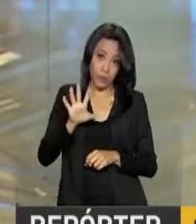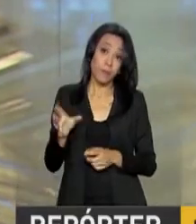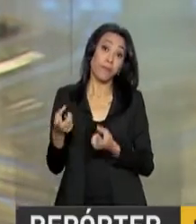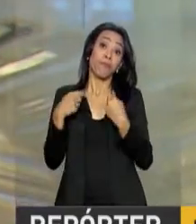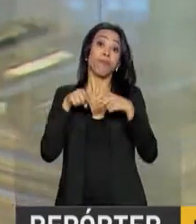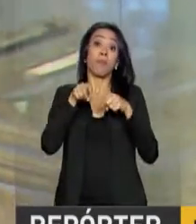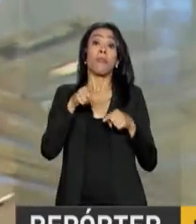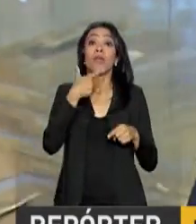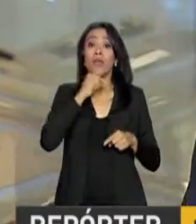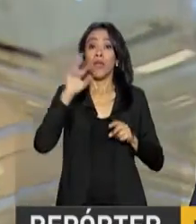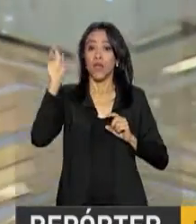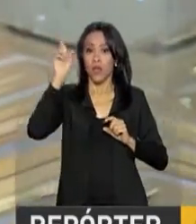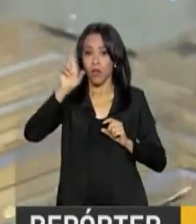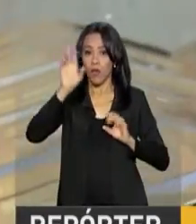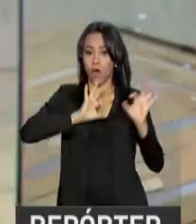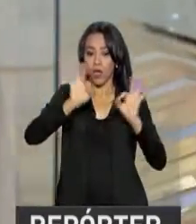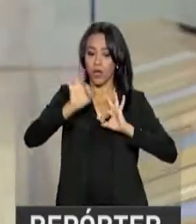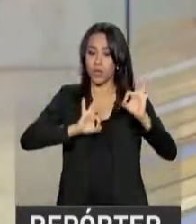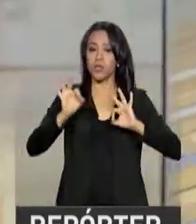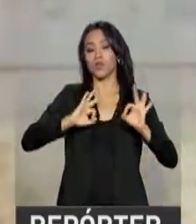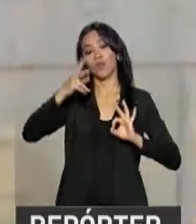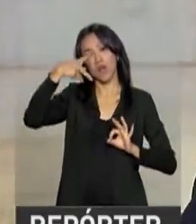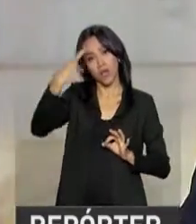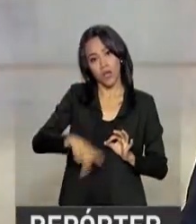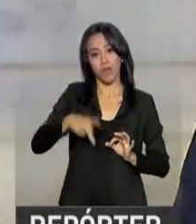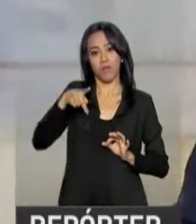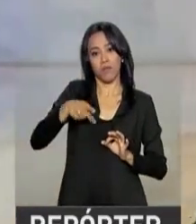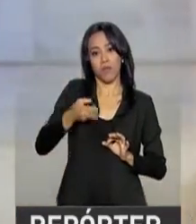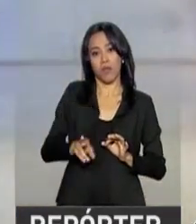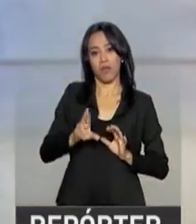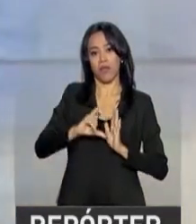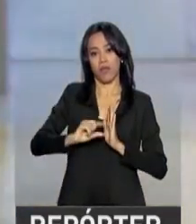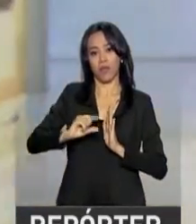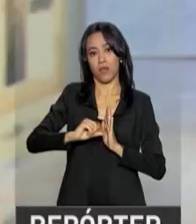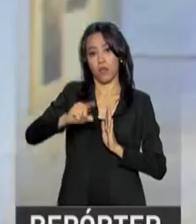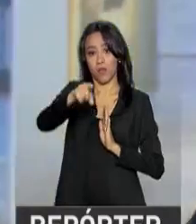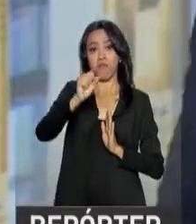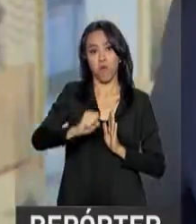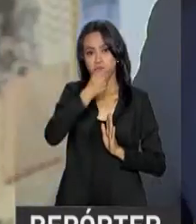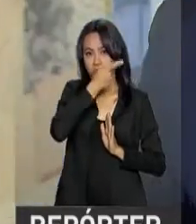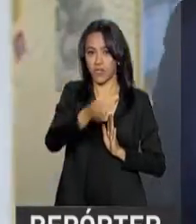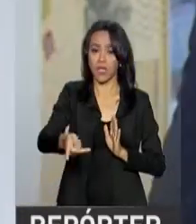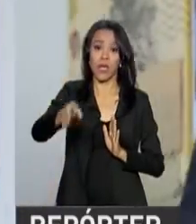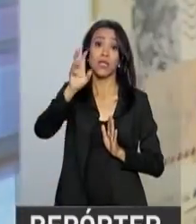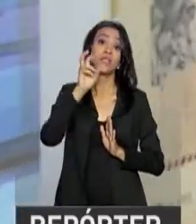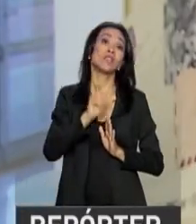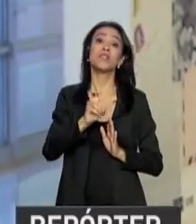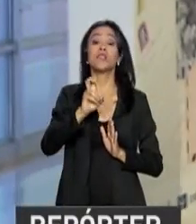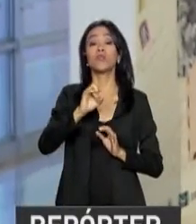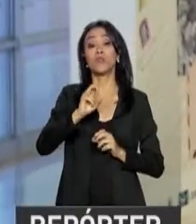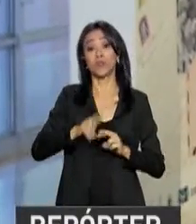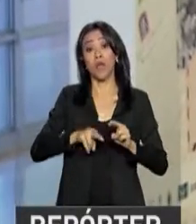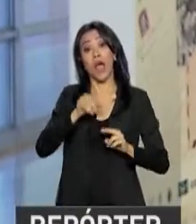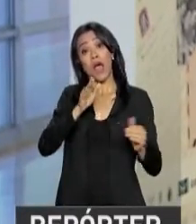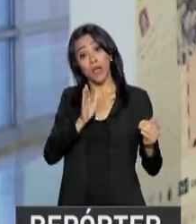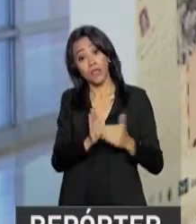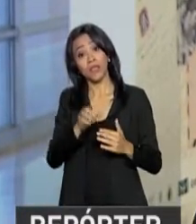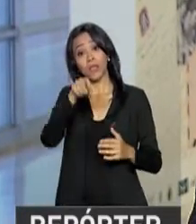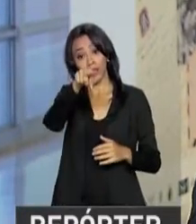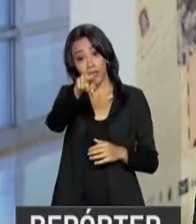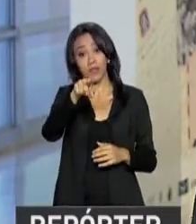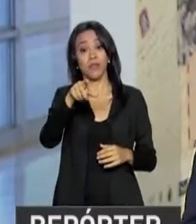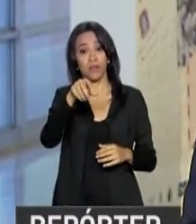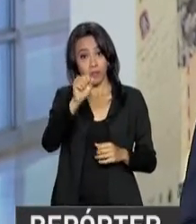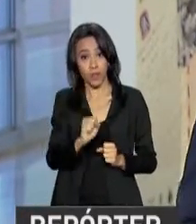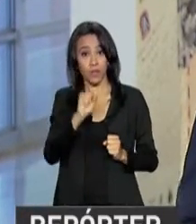da República e pode ser visitada até o dia 5 de julho, inclusive nos finais de semana, gratuitamente aqui no Palácio do